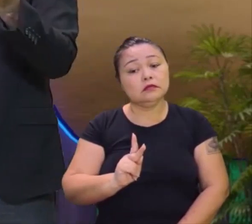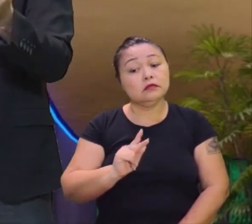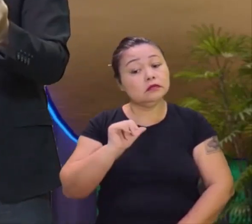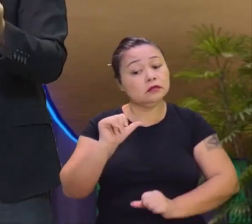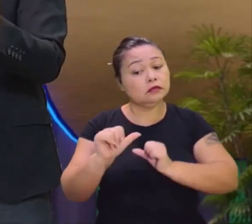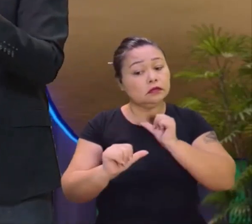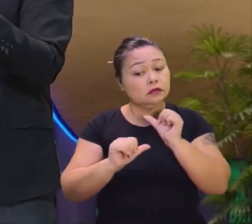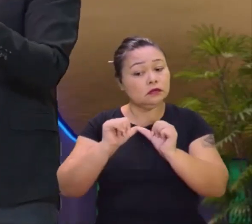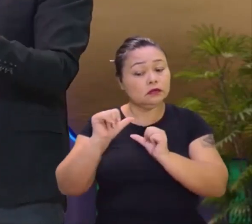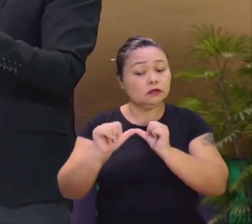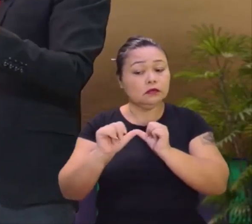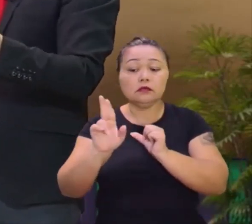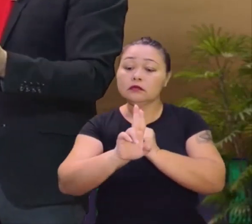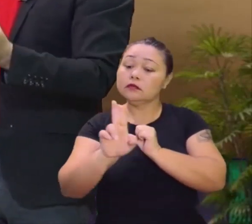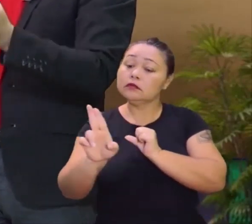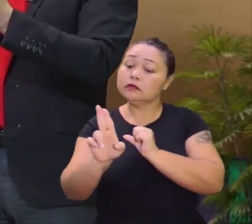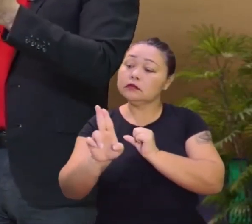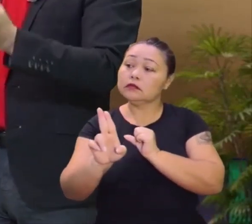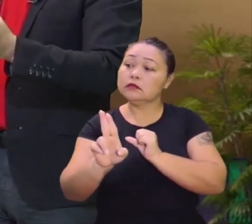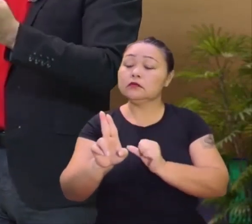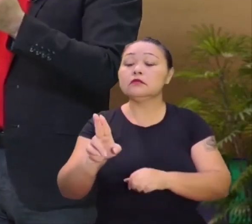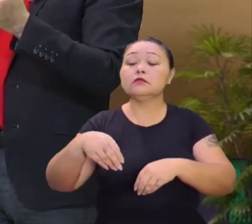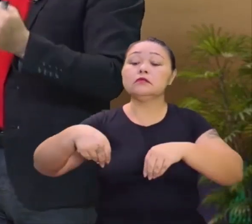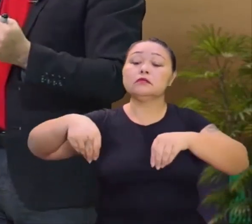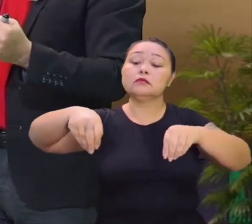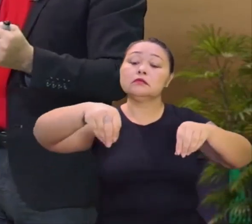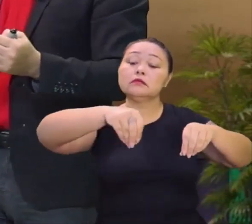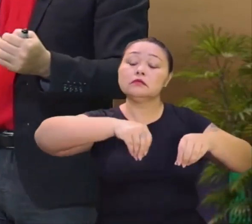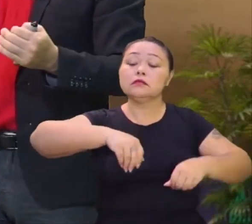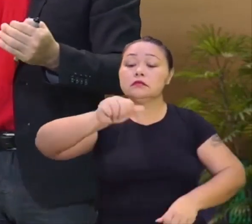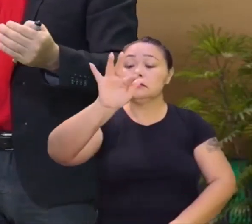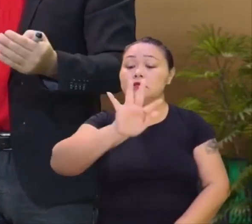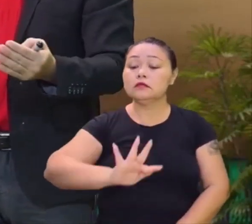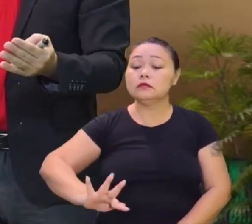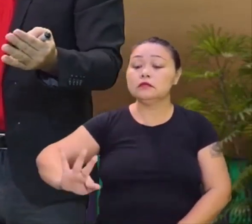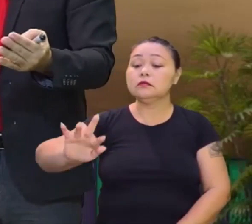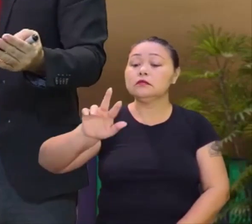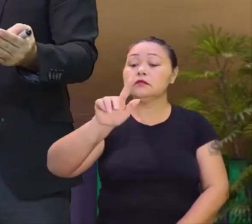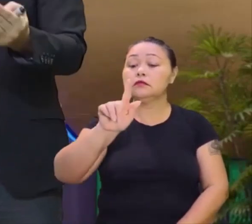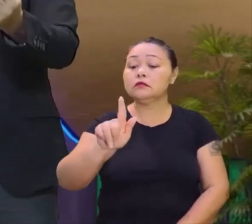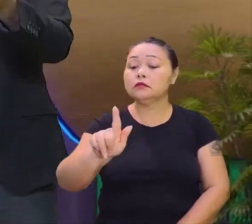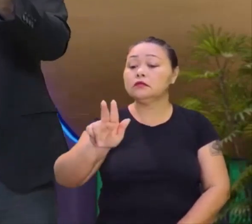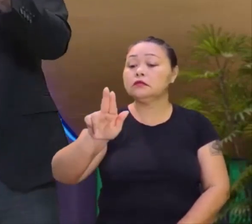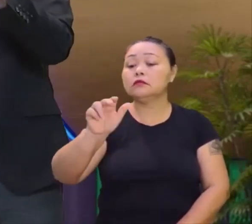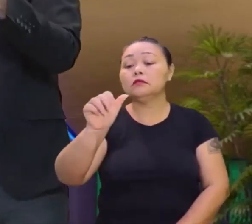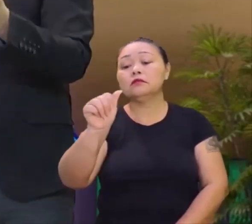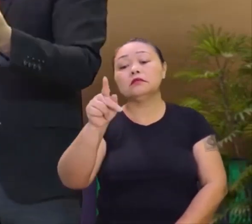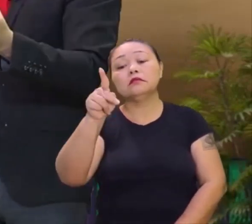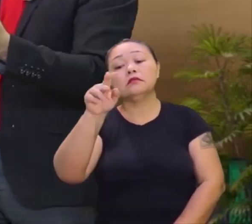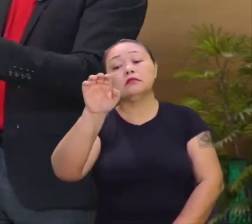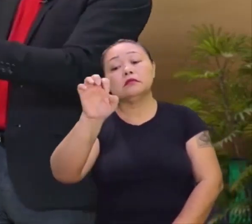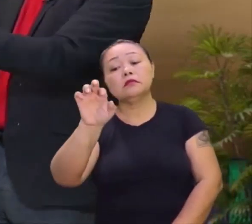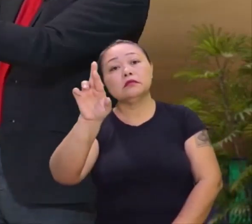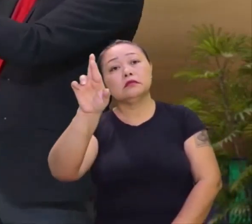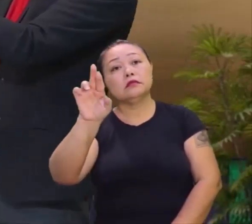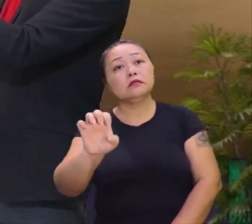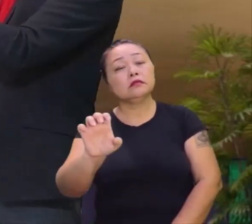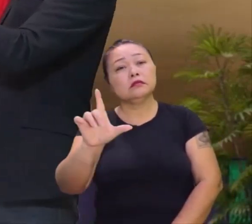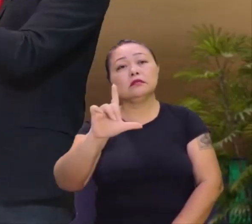essa mudança no nome do território federal do Guaporé. Muito bem. Para fazer esta